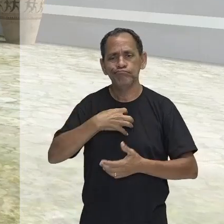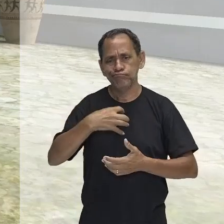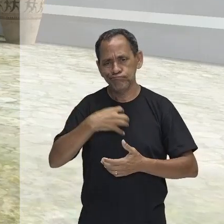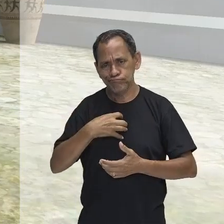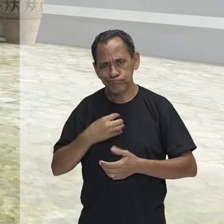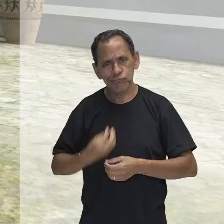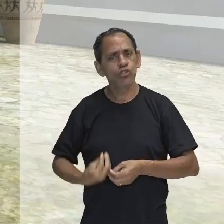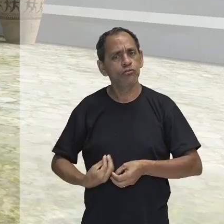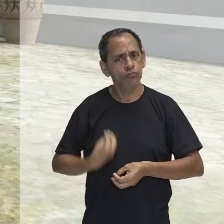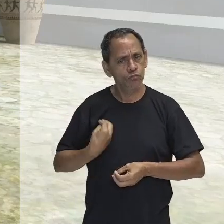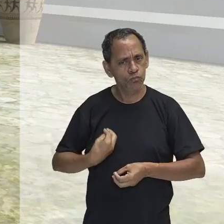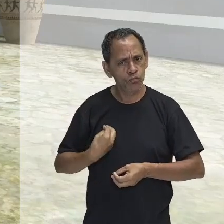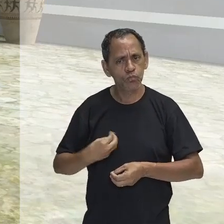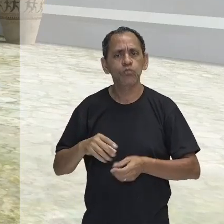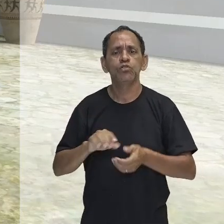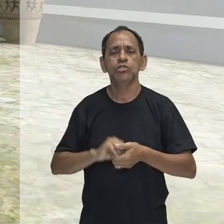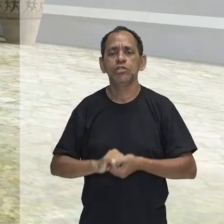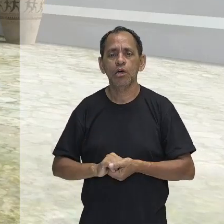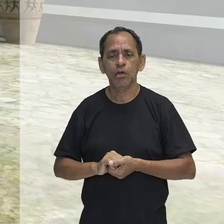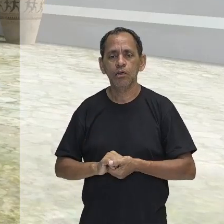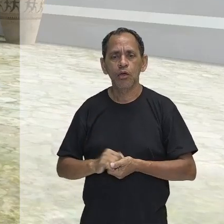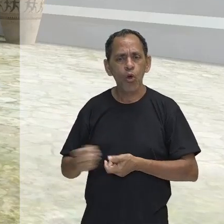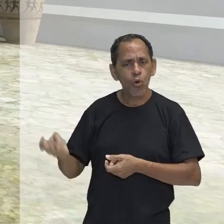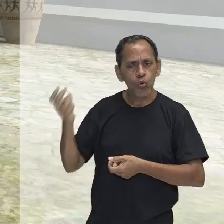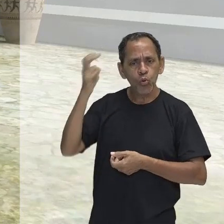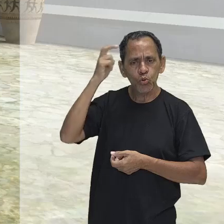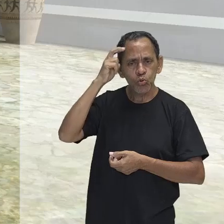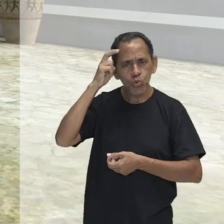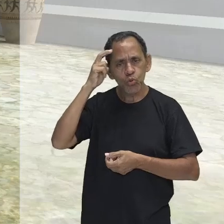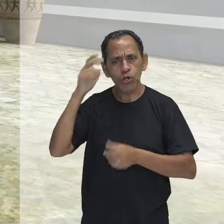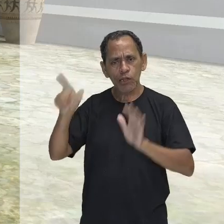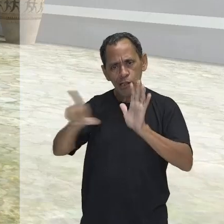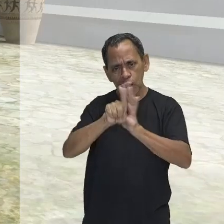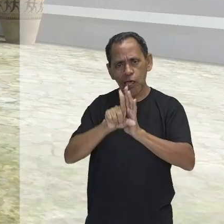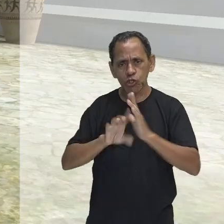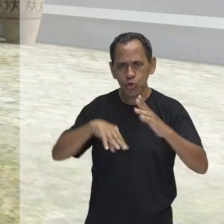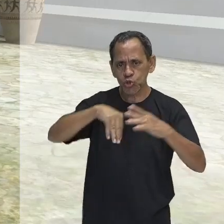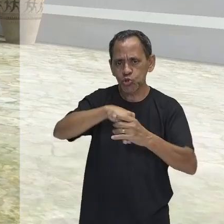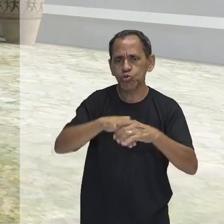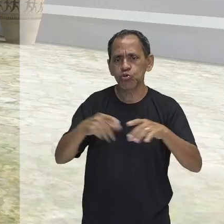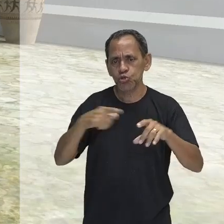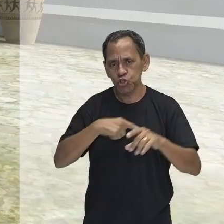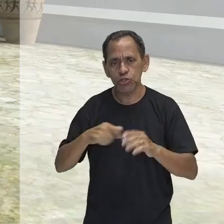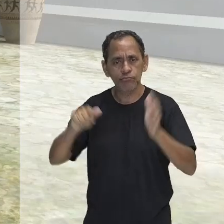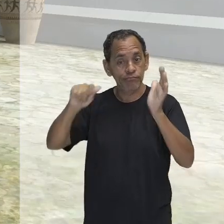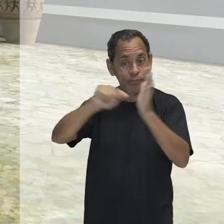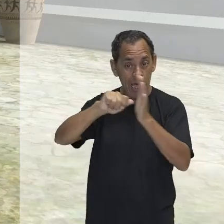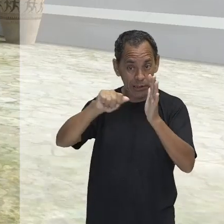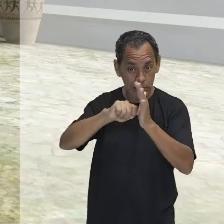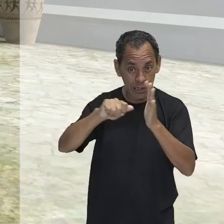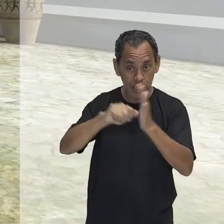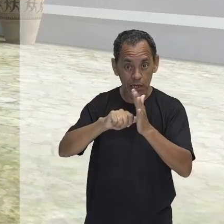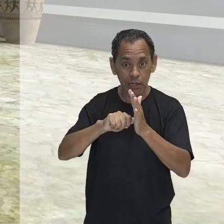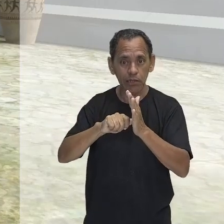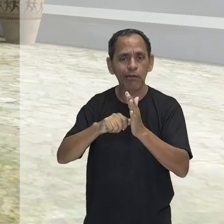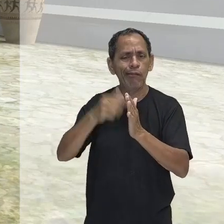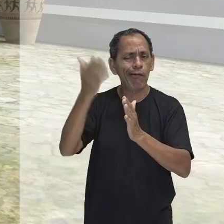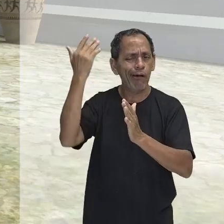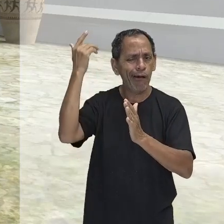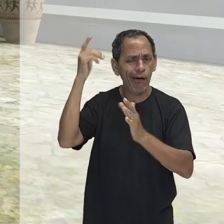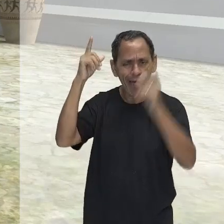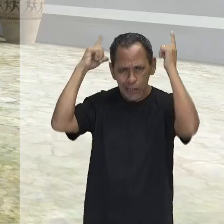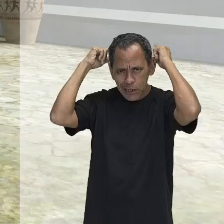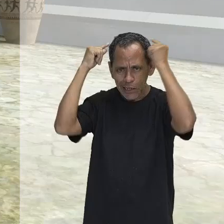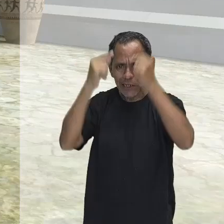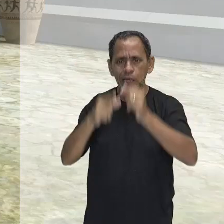traços culturais e diferentes conjuntos de leis. Mais uma vez, enquanto Atenas, na Grécia Antiga, era